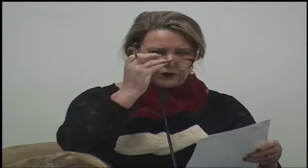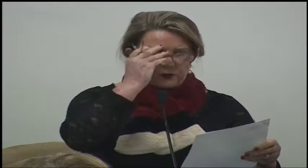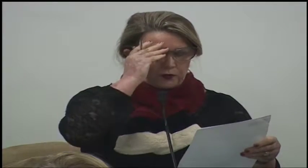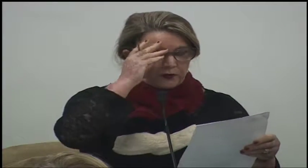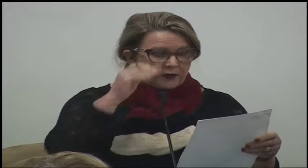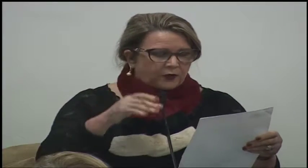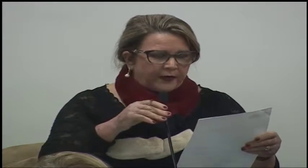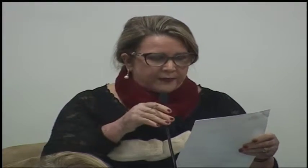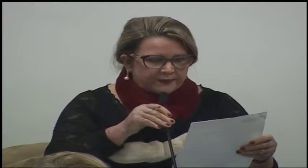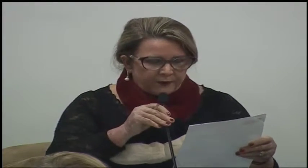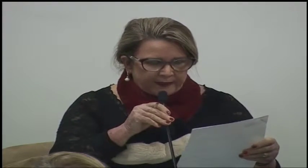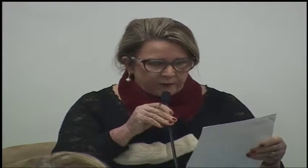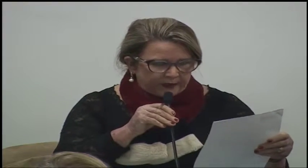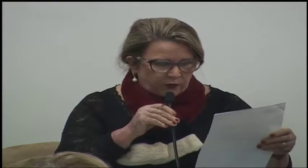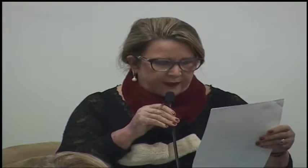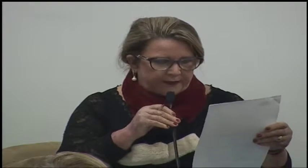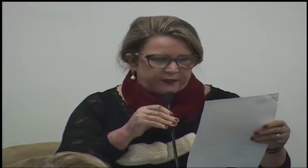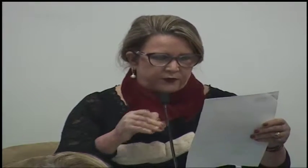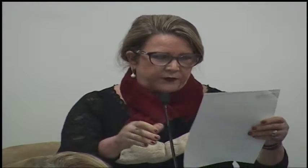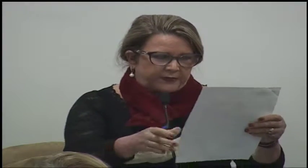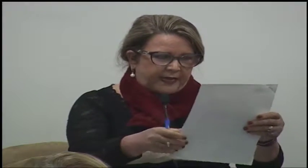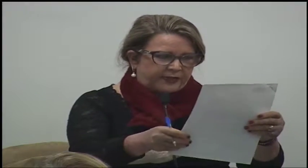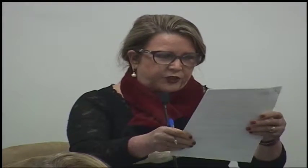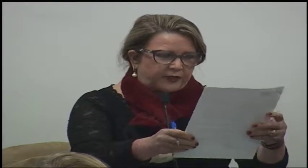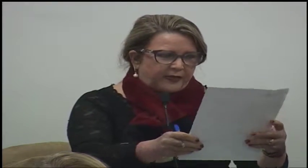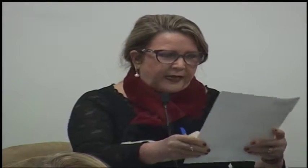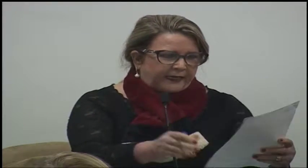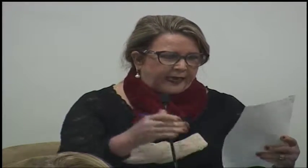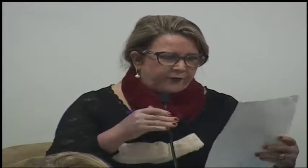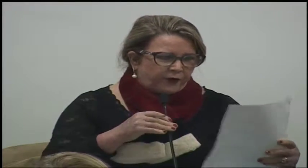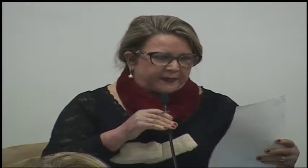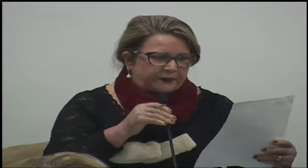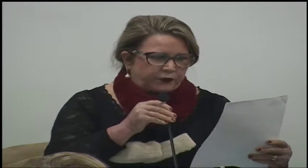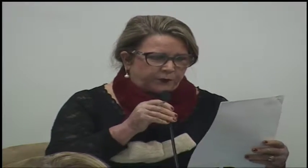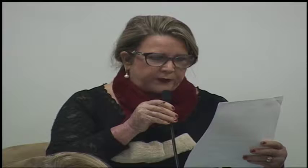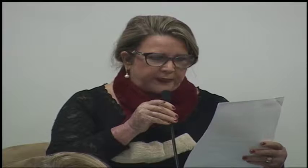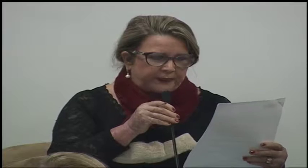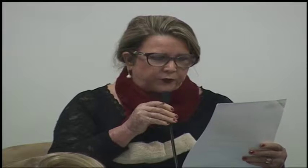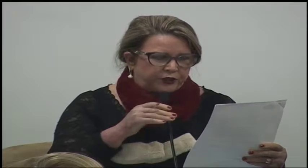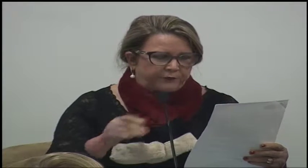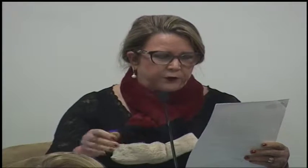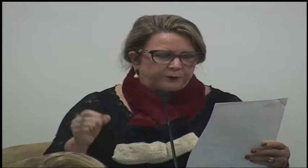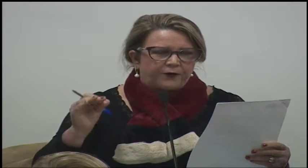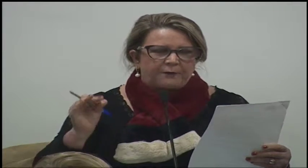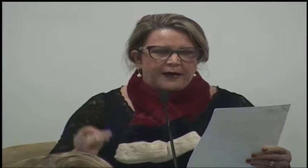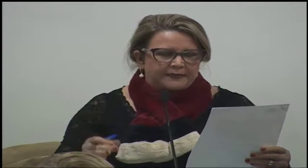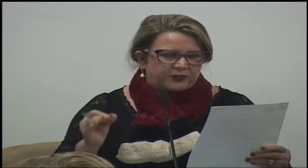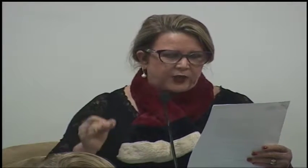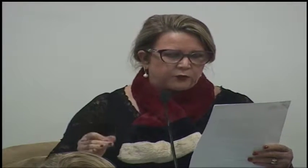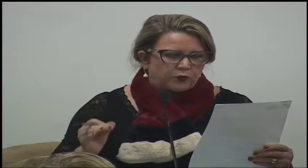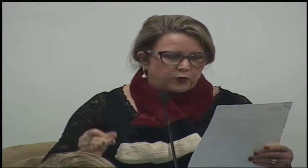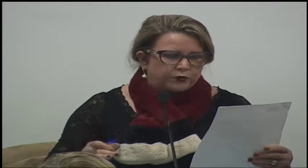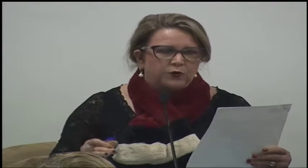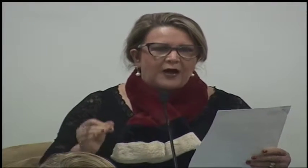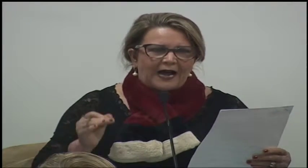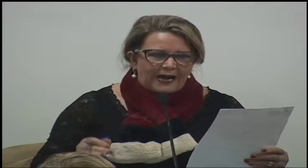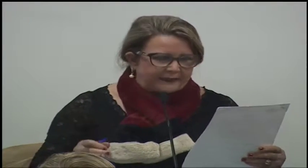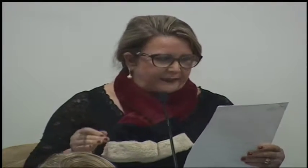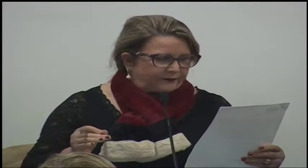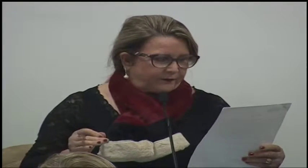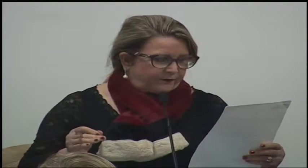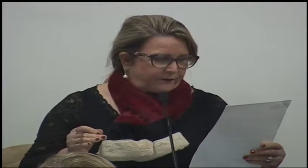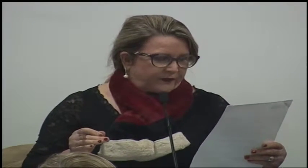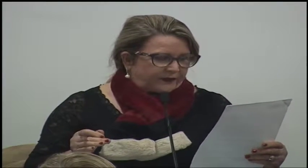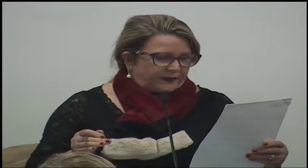isso para o senhor. Com relação ao requerimento 427, requer informações do Poder Executivo sobre farmácias de alto custo,